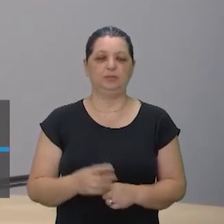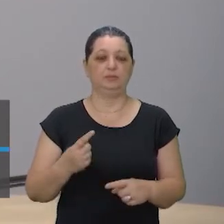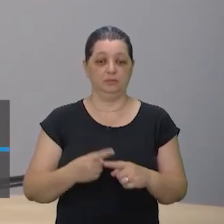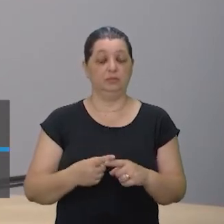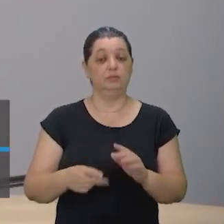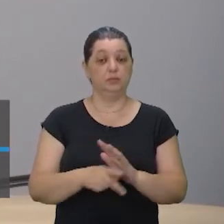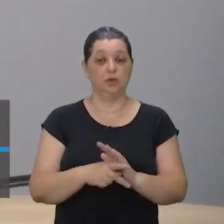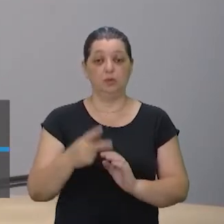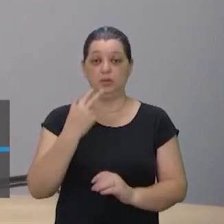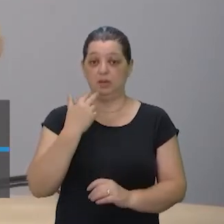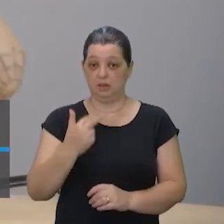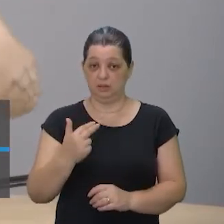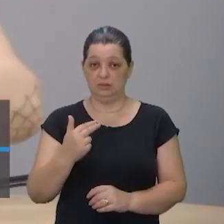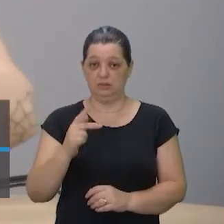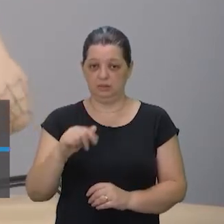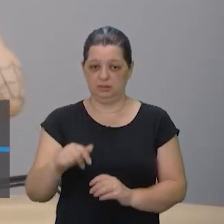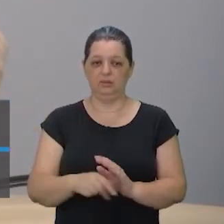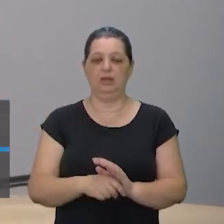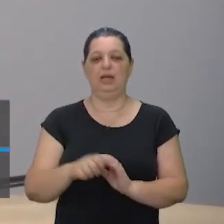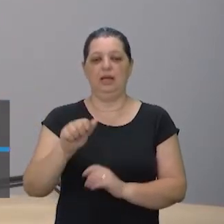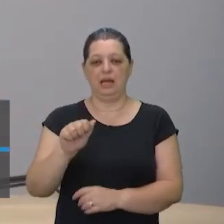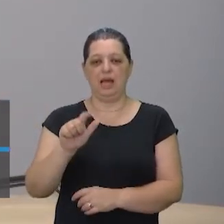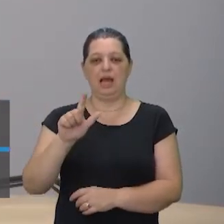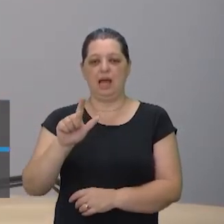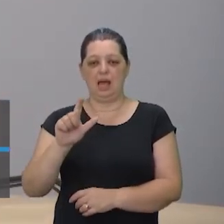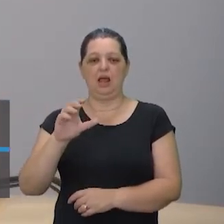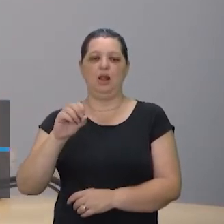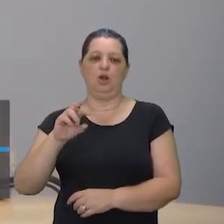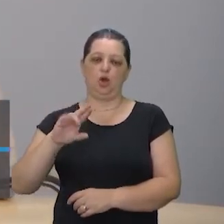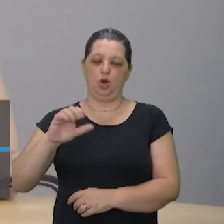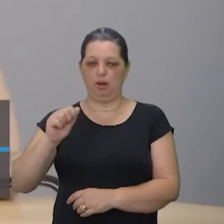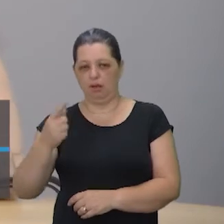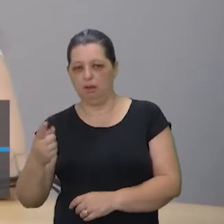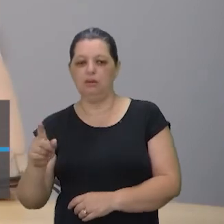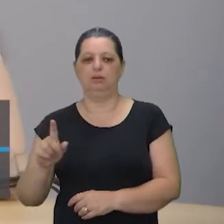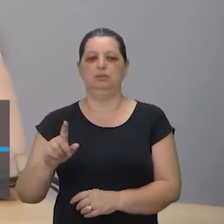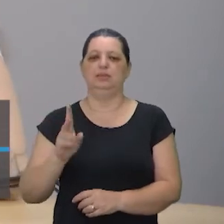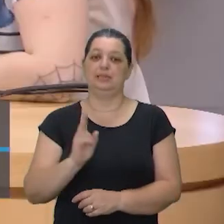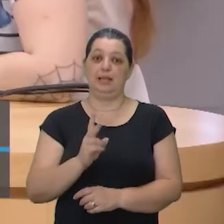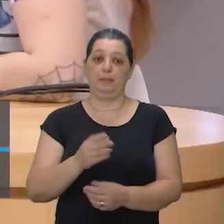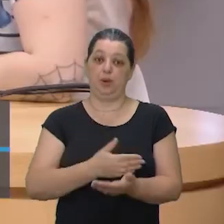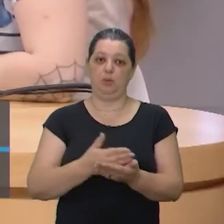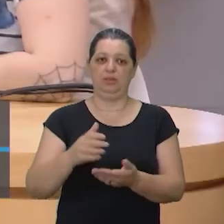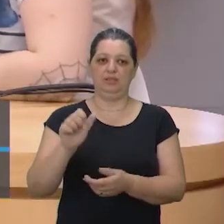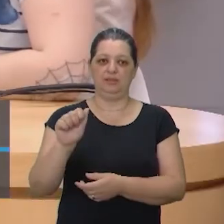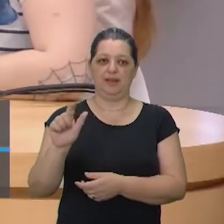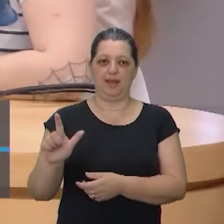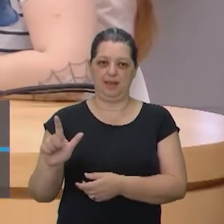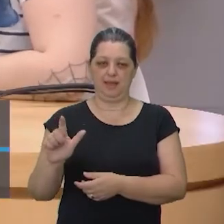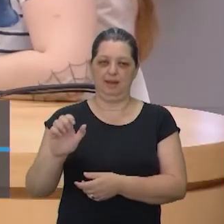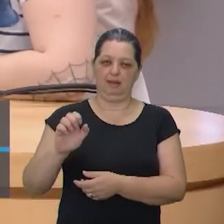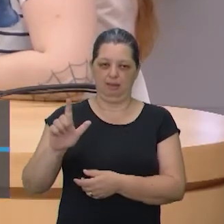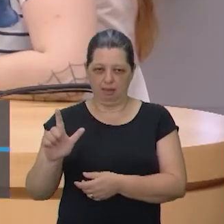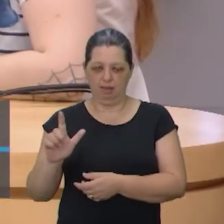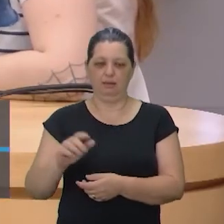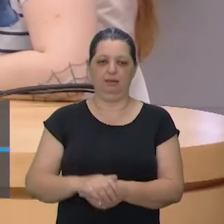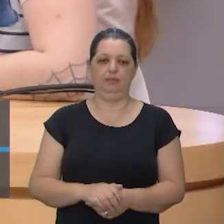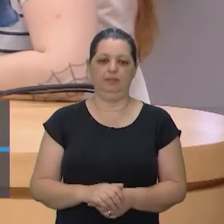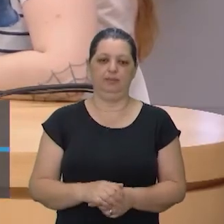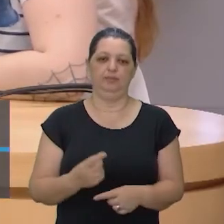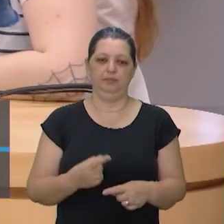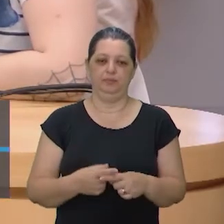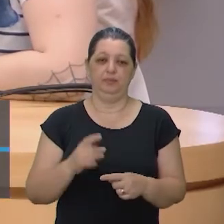língua árabe, Al-Corão, né? Olha. E como os árabes ficaram só